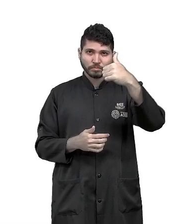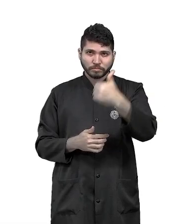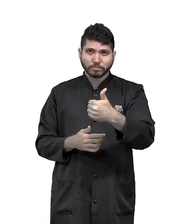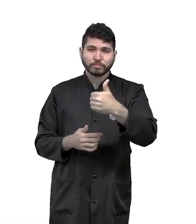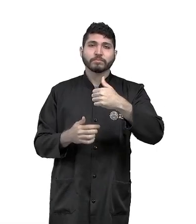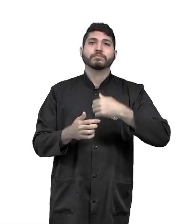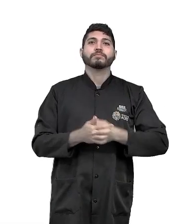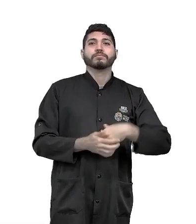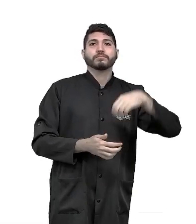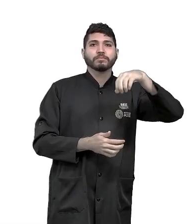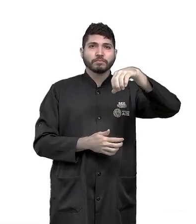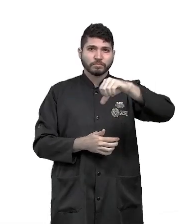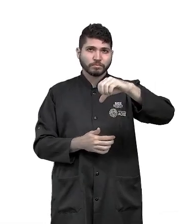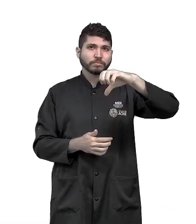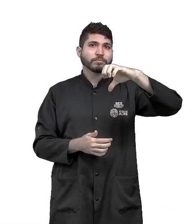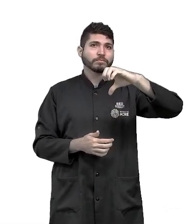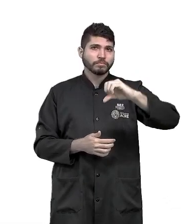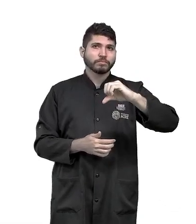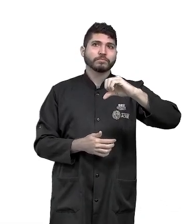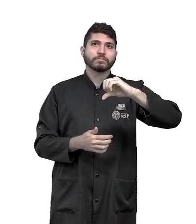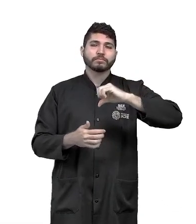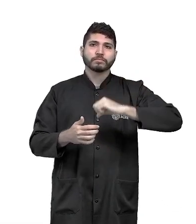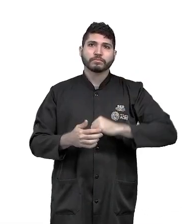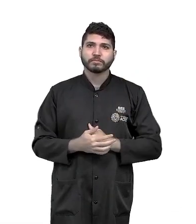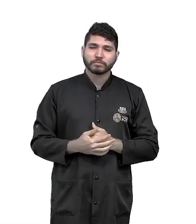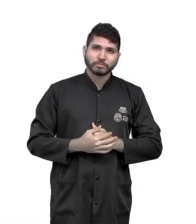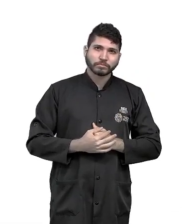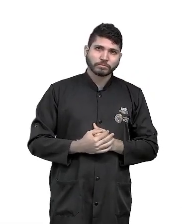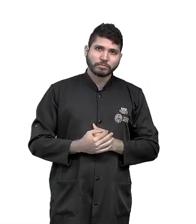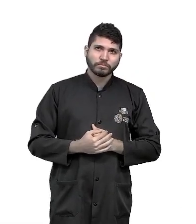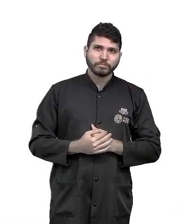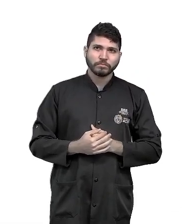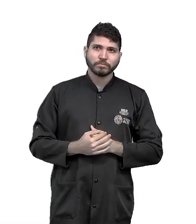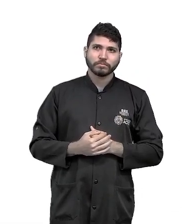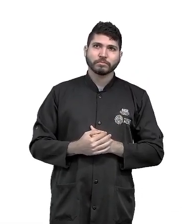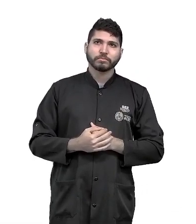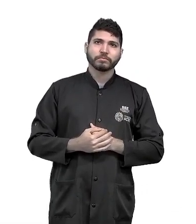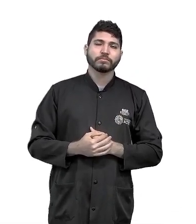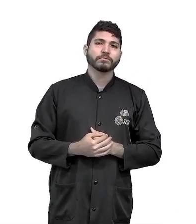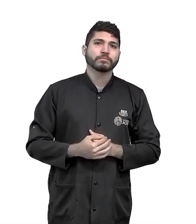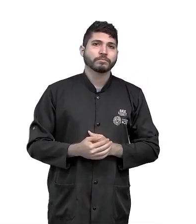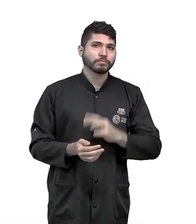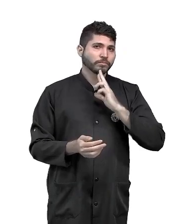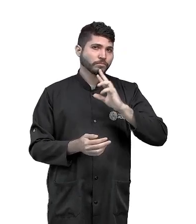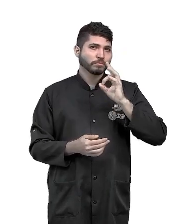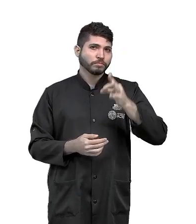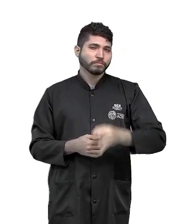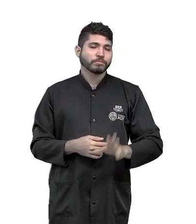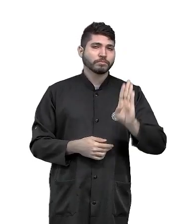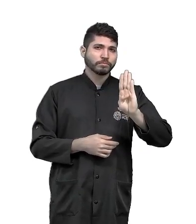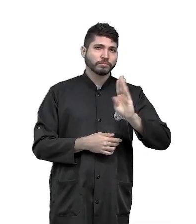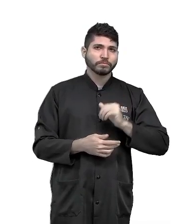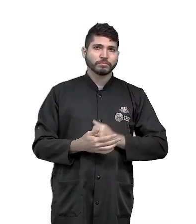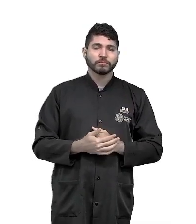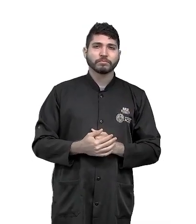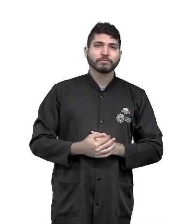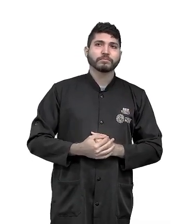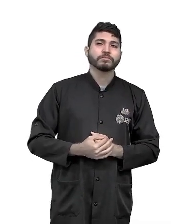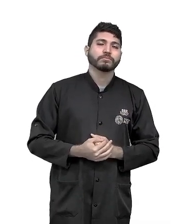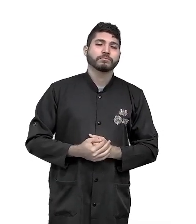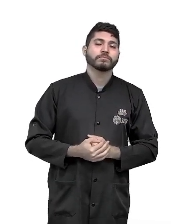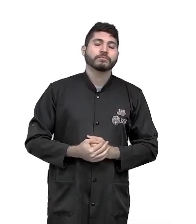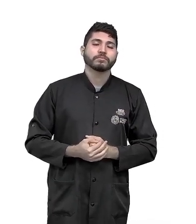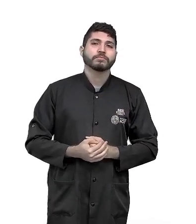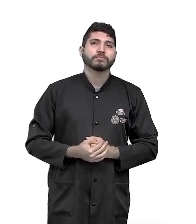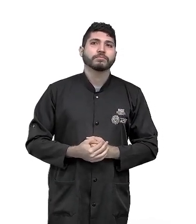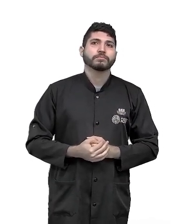99. Alternativa correta, letra B, ok? Vem aqui comigo. Vamos